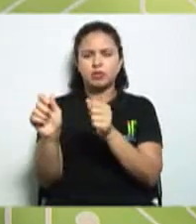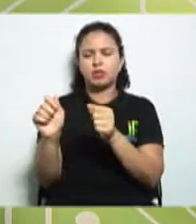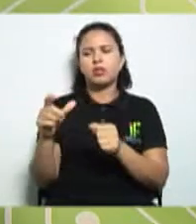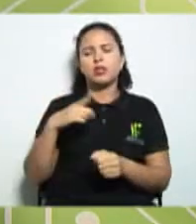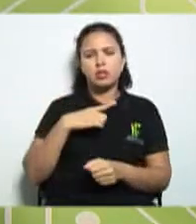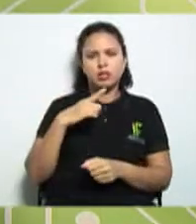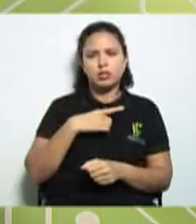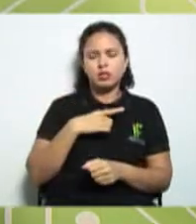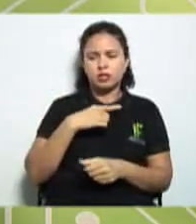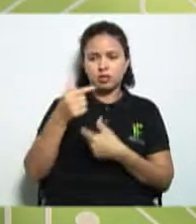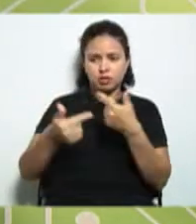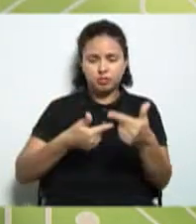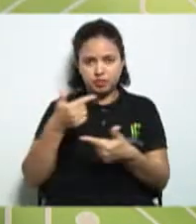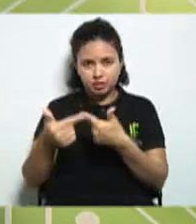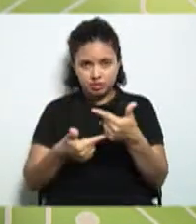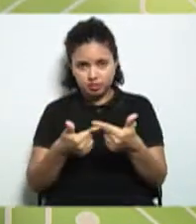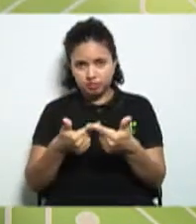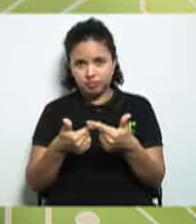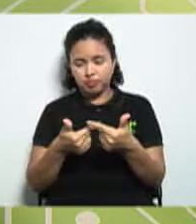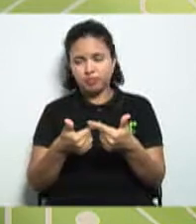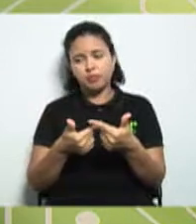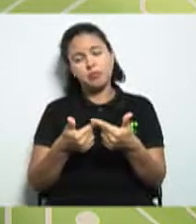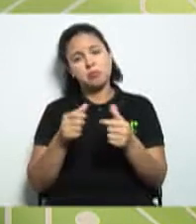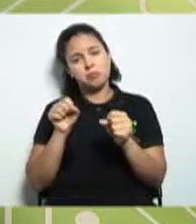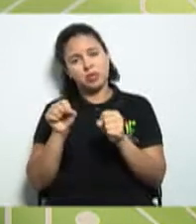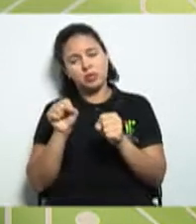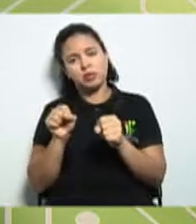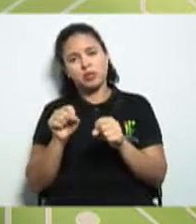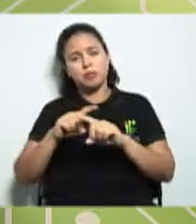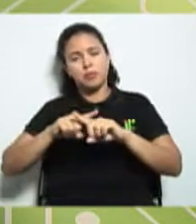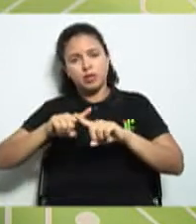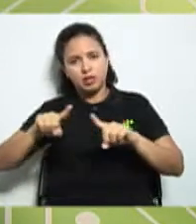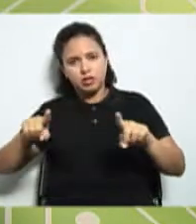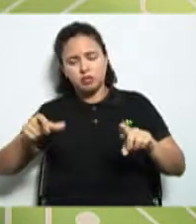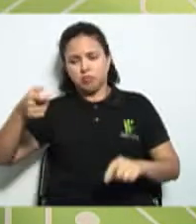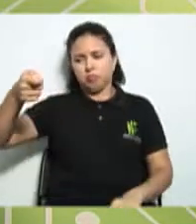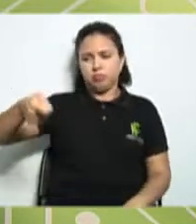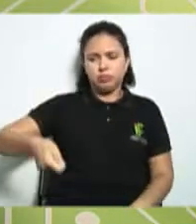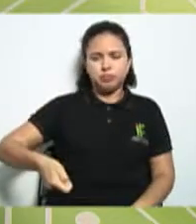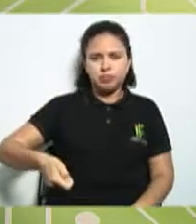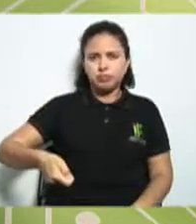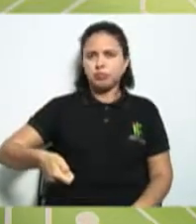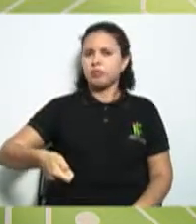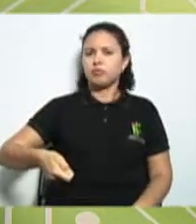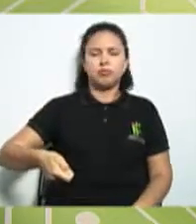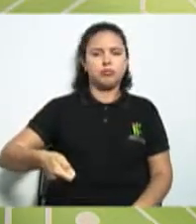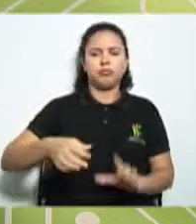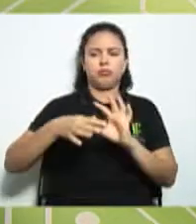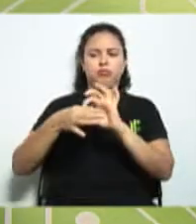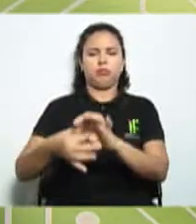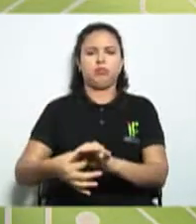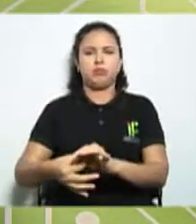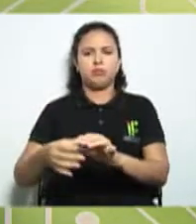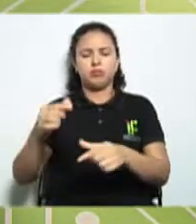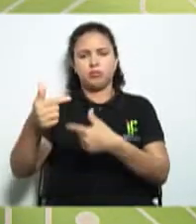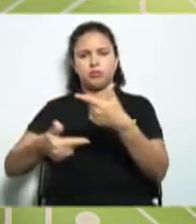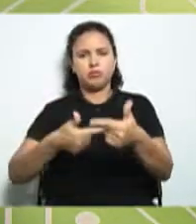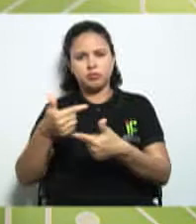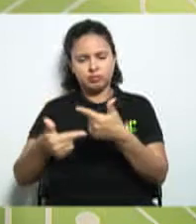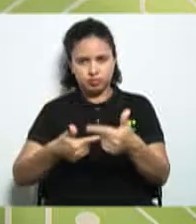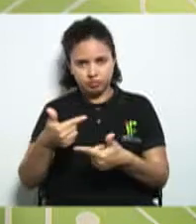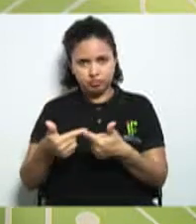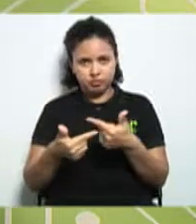empregado e tal, tal. Pode ocorrer? Pode, mas o estágio em si não lhe garante